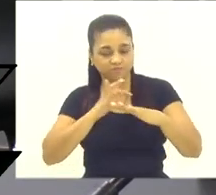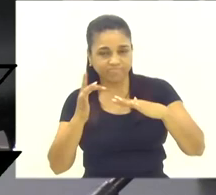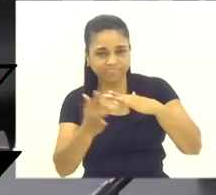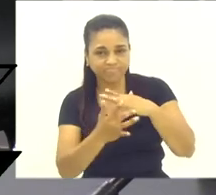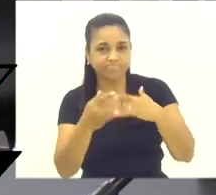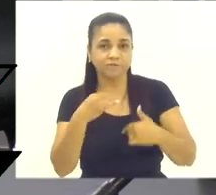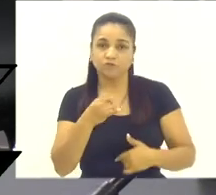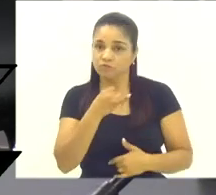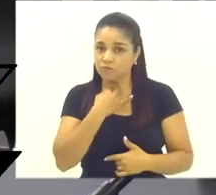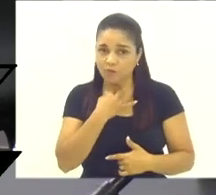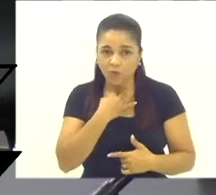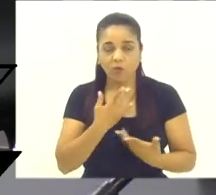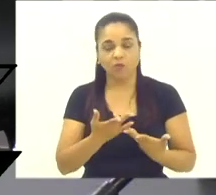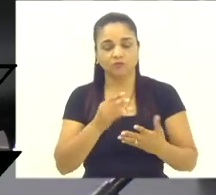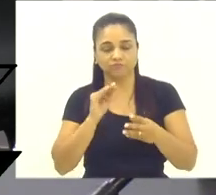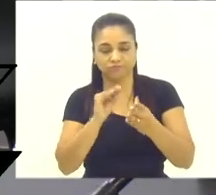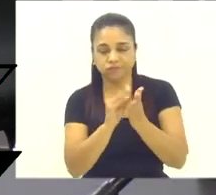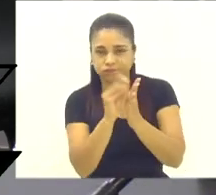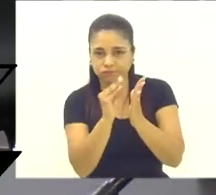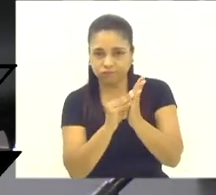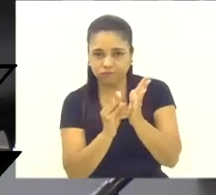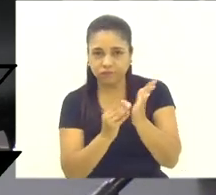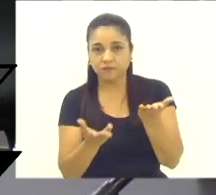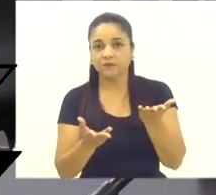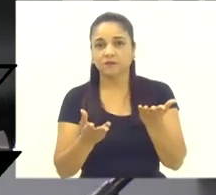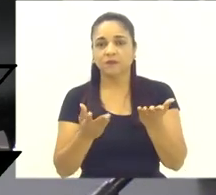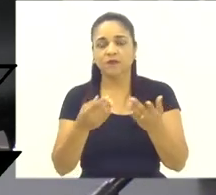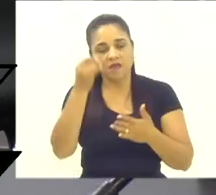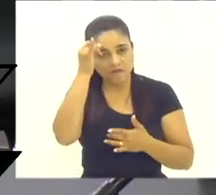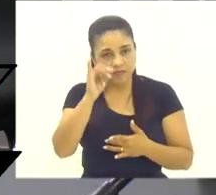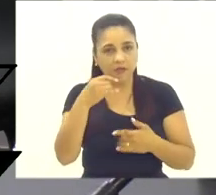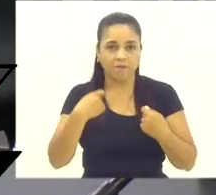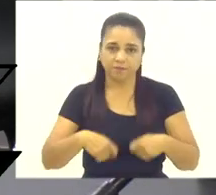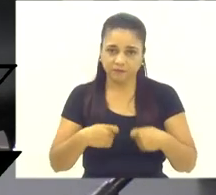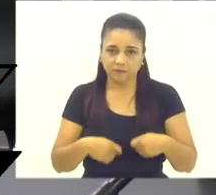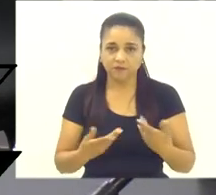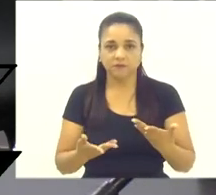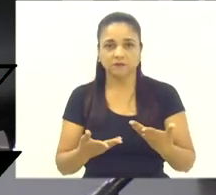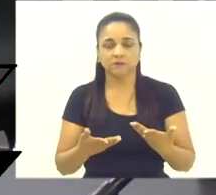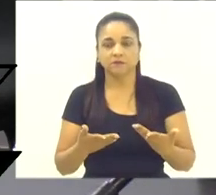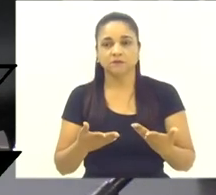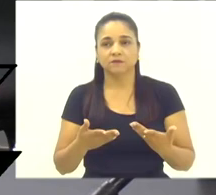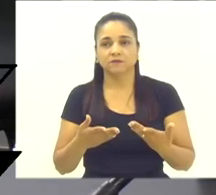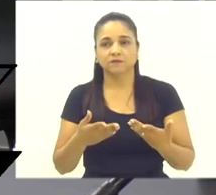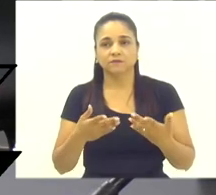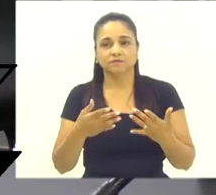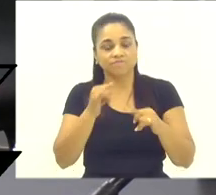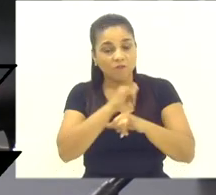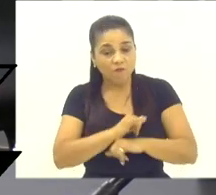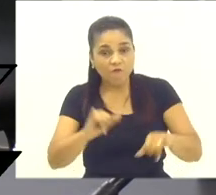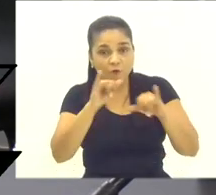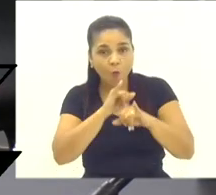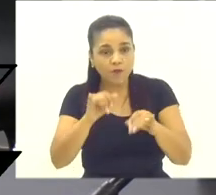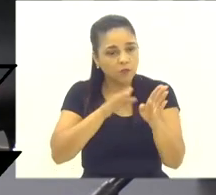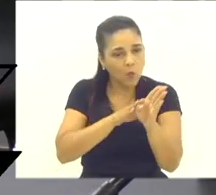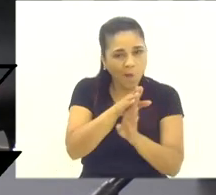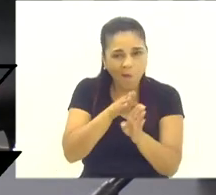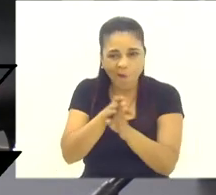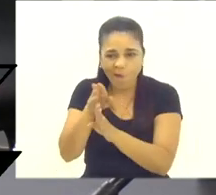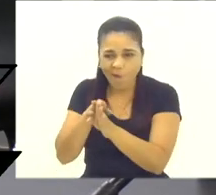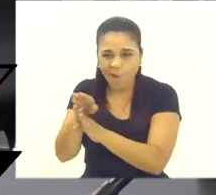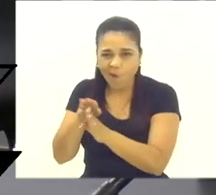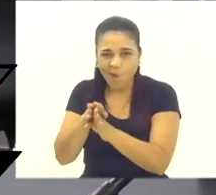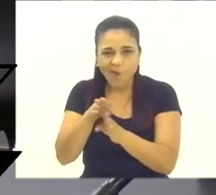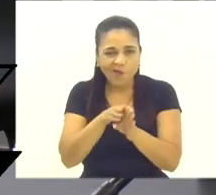mecanismos e eu acho que talvez você disseminar um pouco essas informações fazer uns